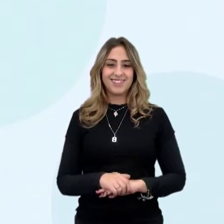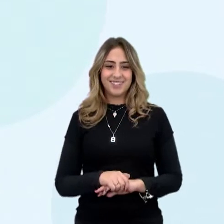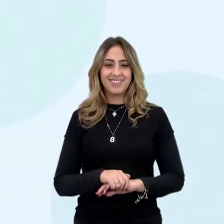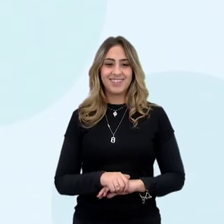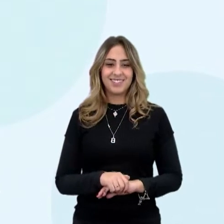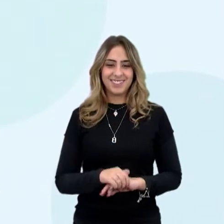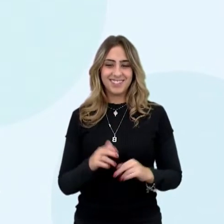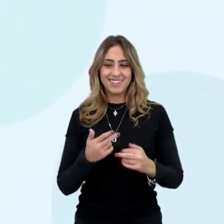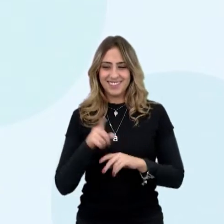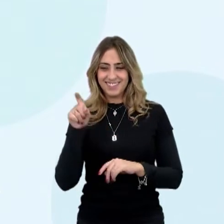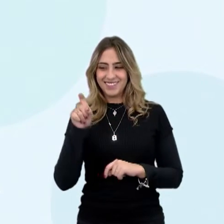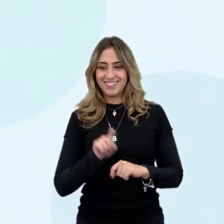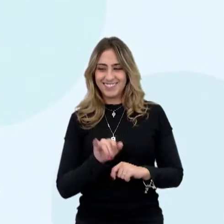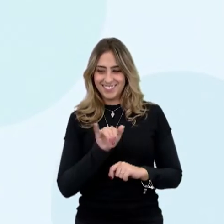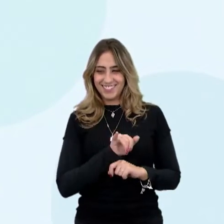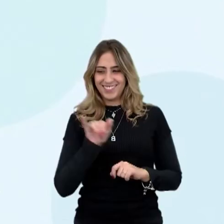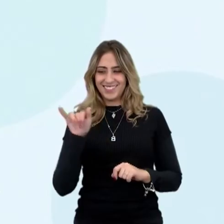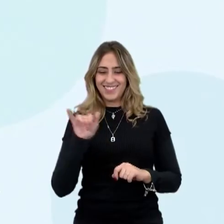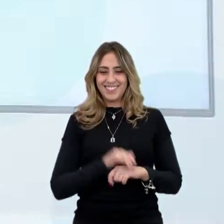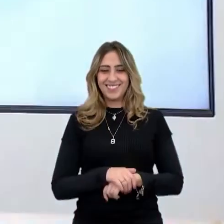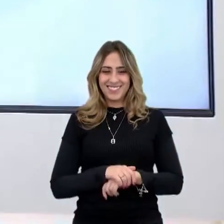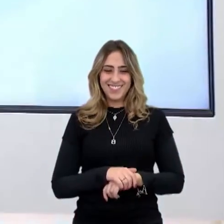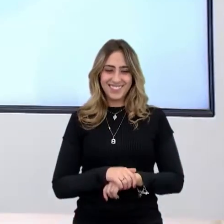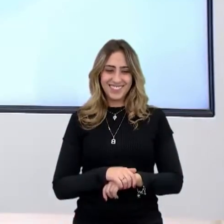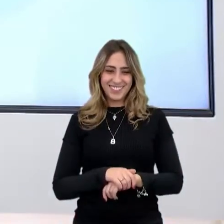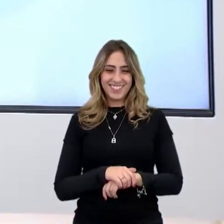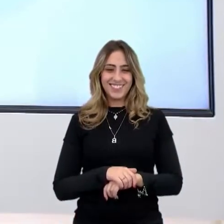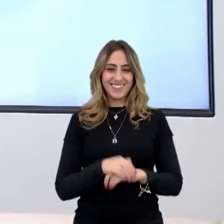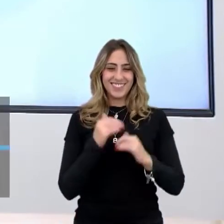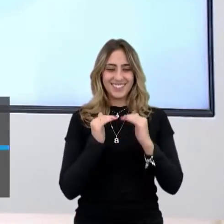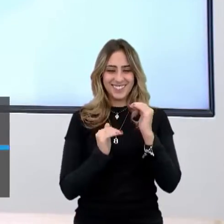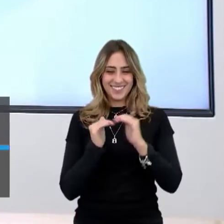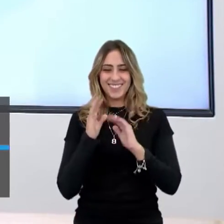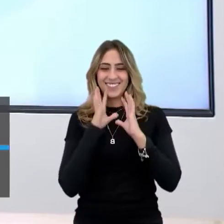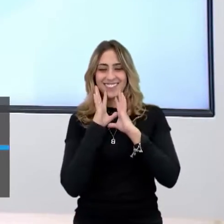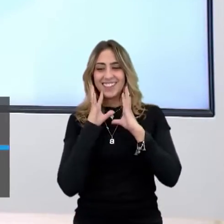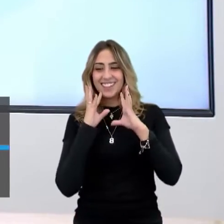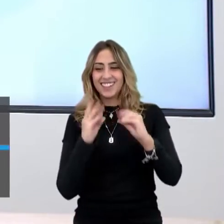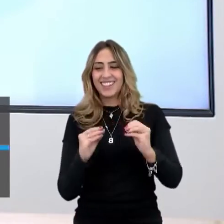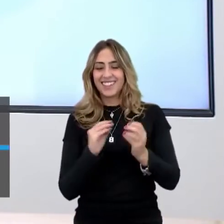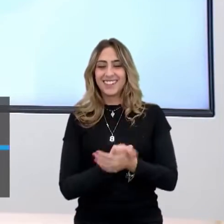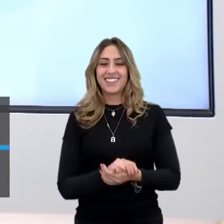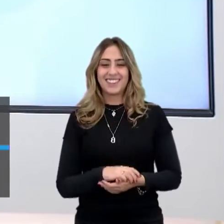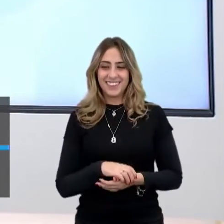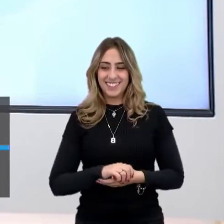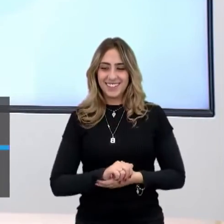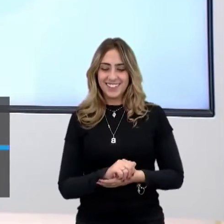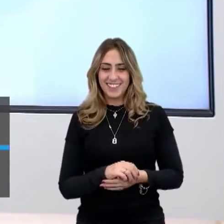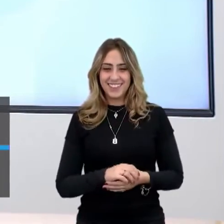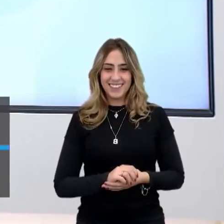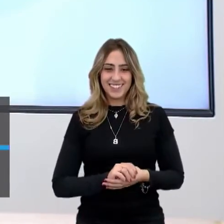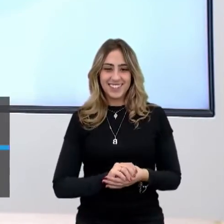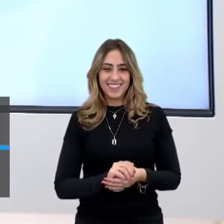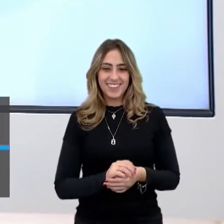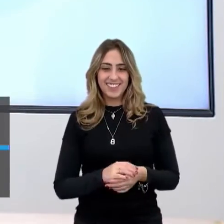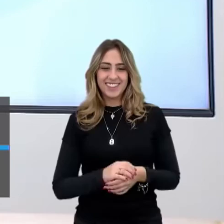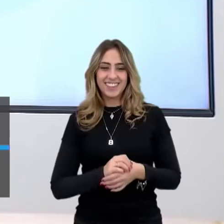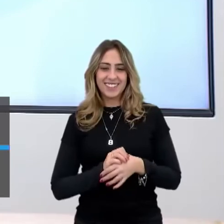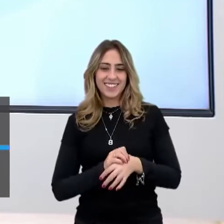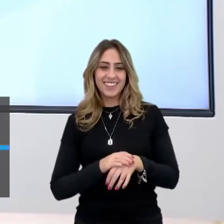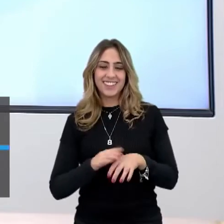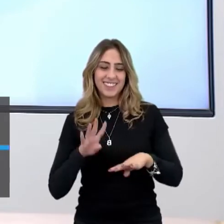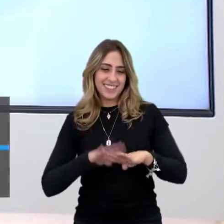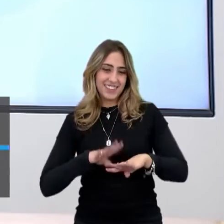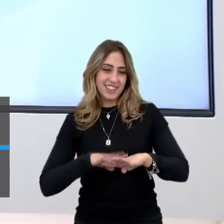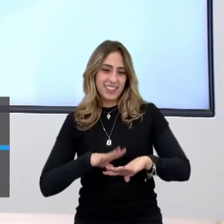Aqui o x e o y, eles acabam sendo genéricos, né? Generaliza aí todas as situações que a gente pode criar. Em